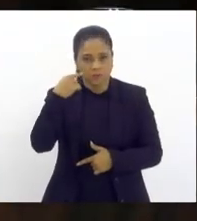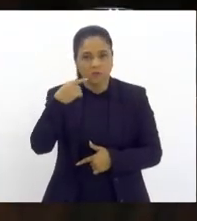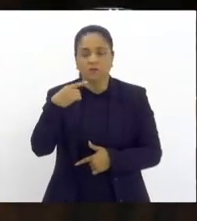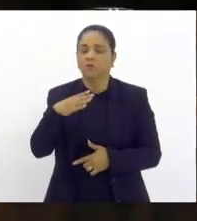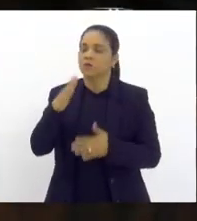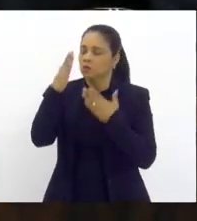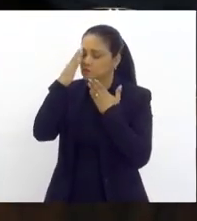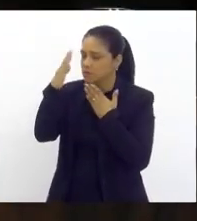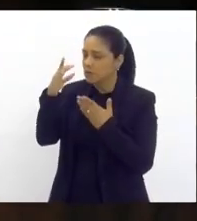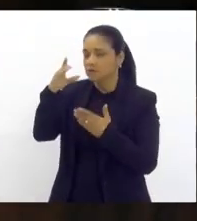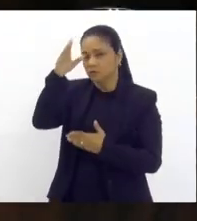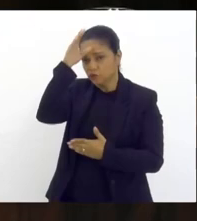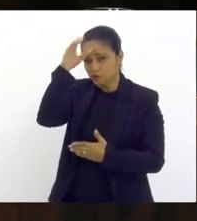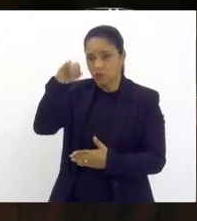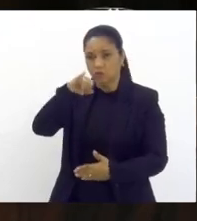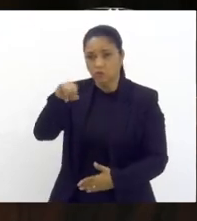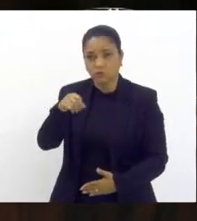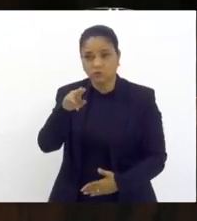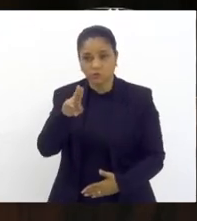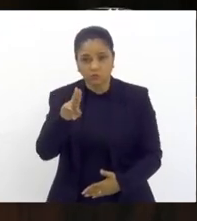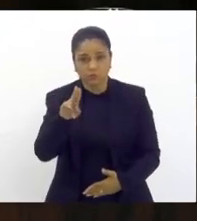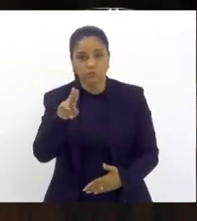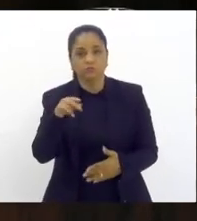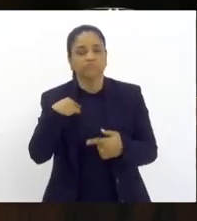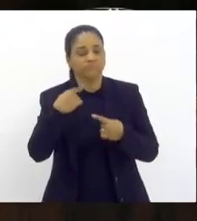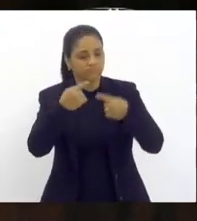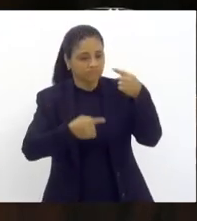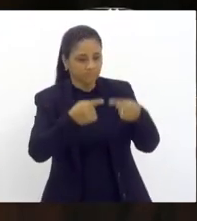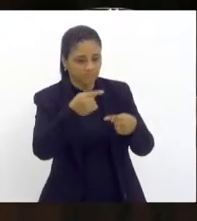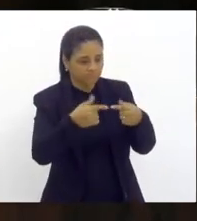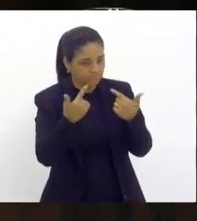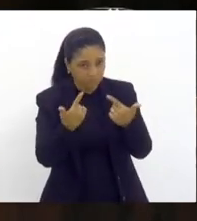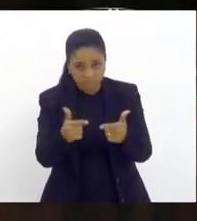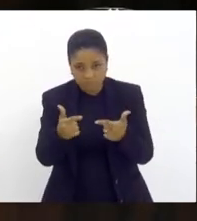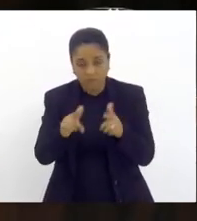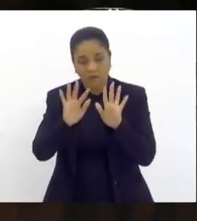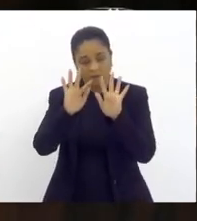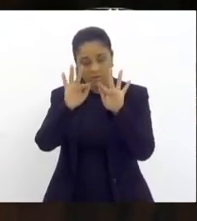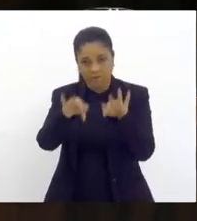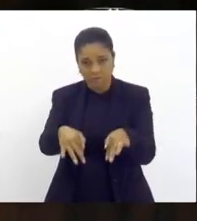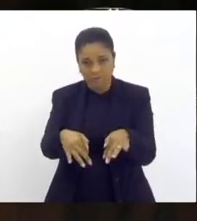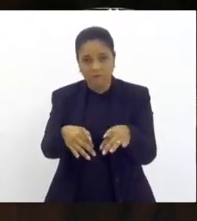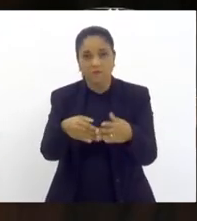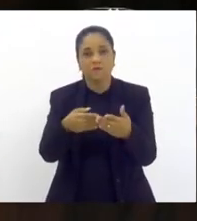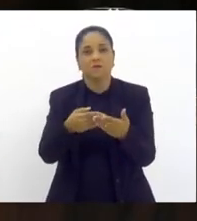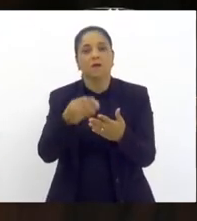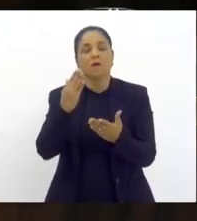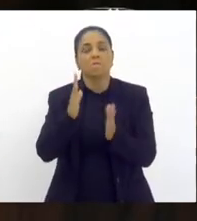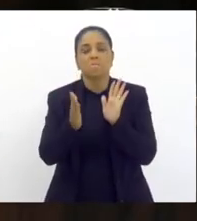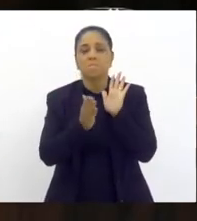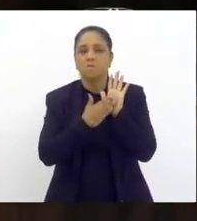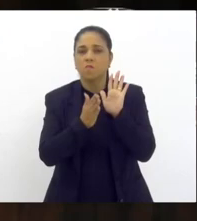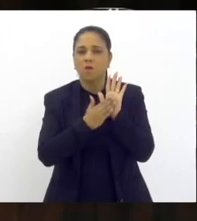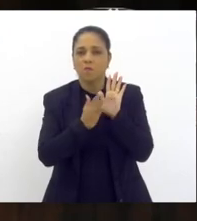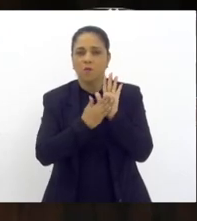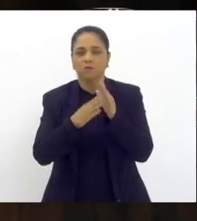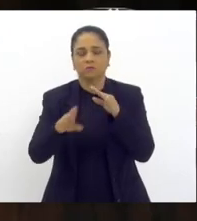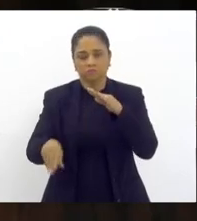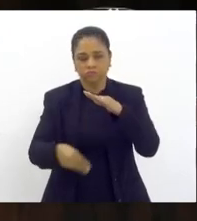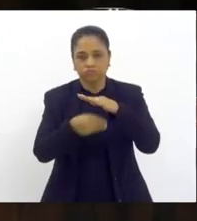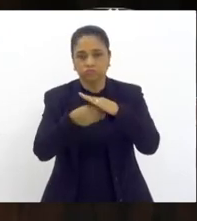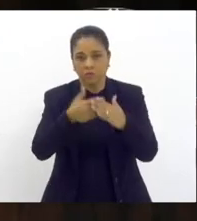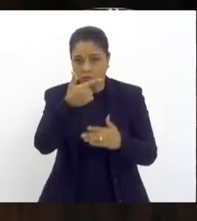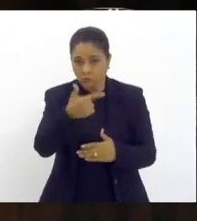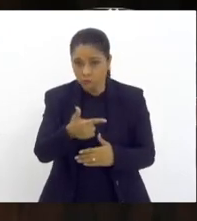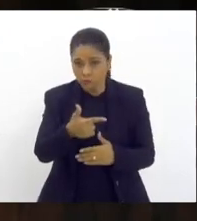Tia Ju. Não havendo mais quem queira discutir, de encerrada a discussão, a presente proposta recebeu 2 emendas e